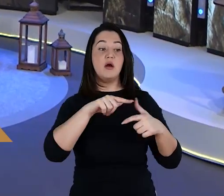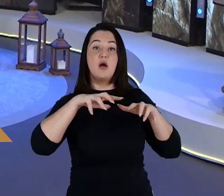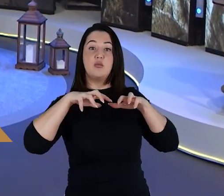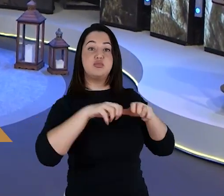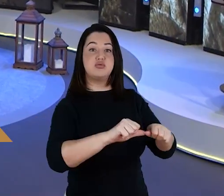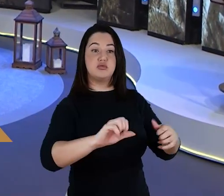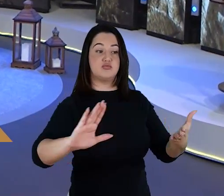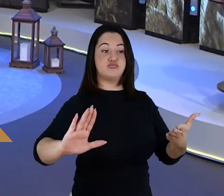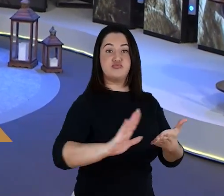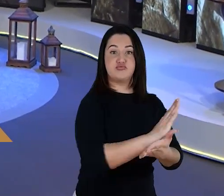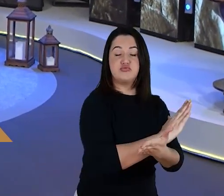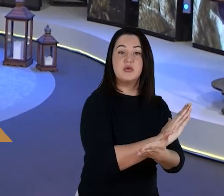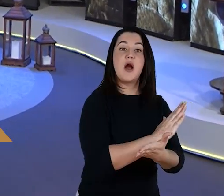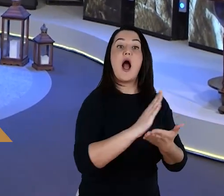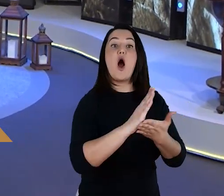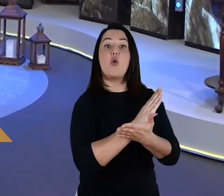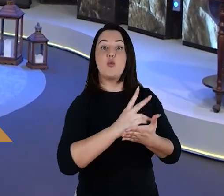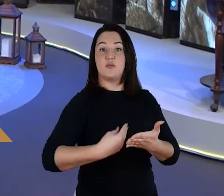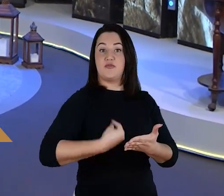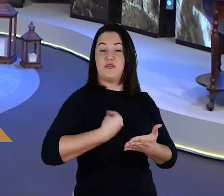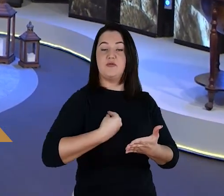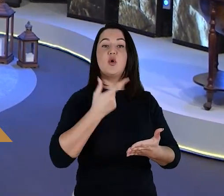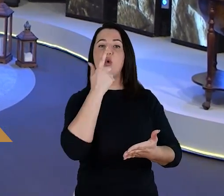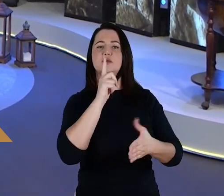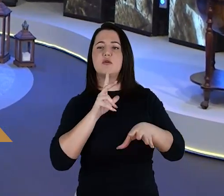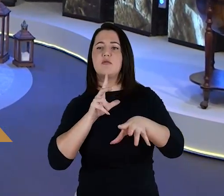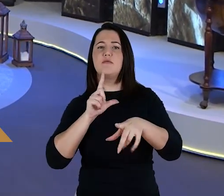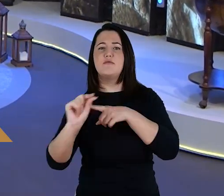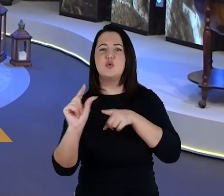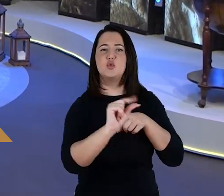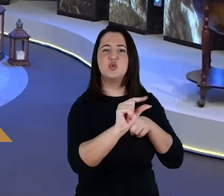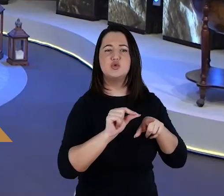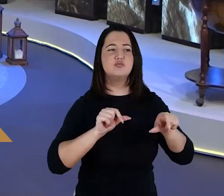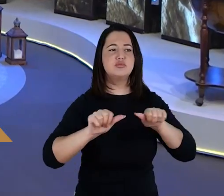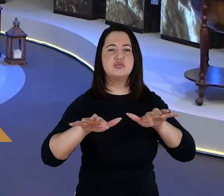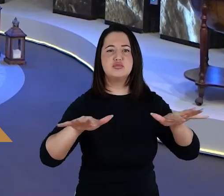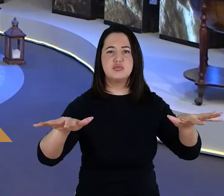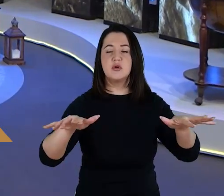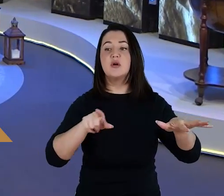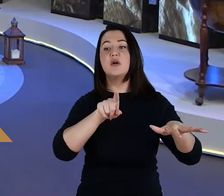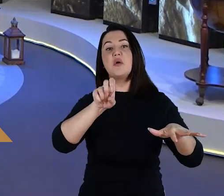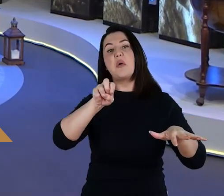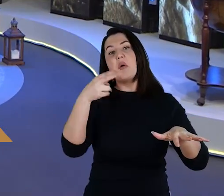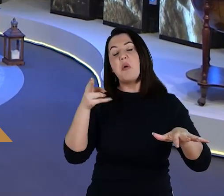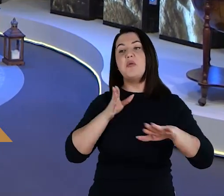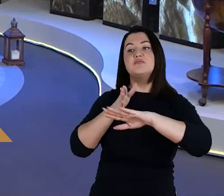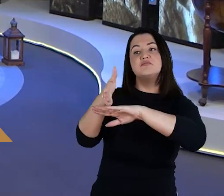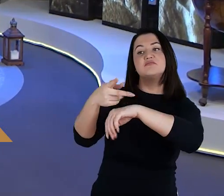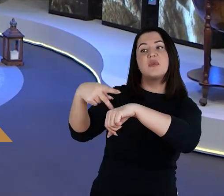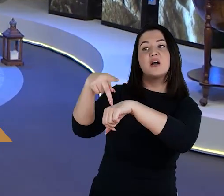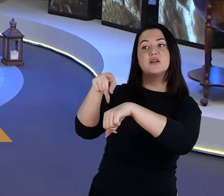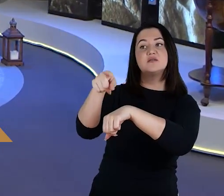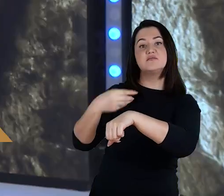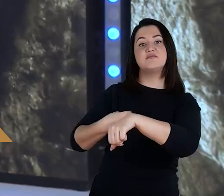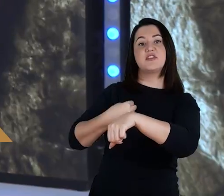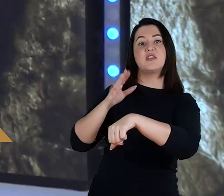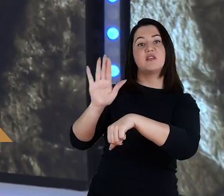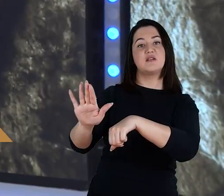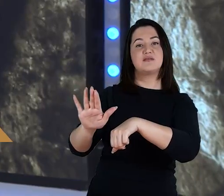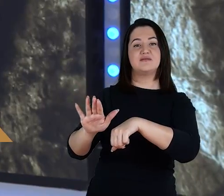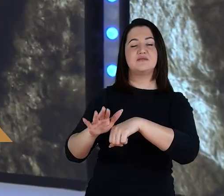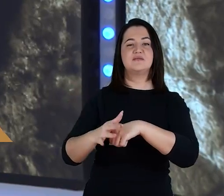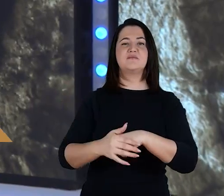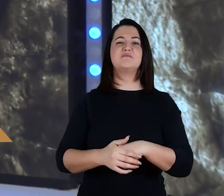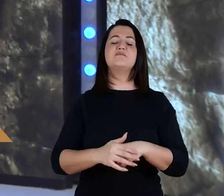em exércitos mercenários que ainda mantinham um respeito militar pela trajetória daquele povo. Portanto,